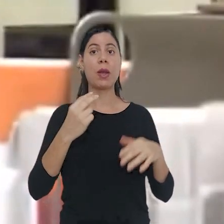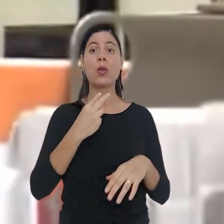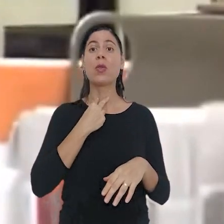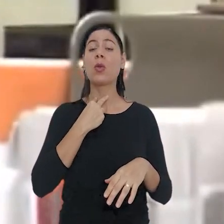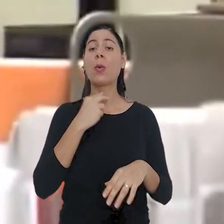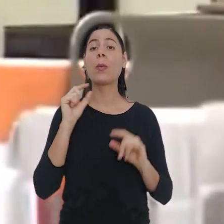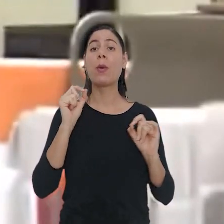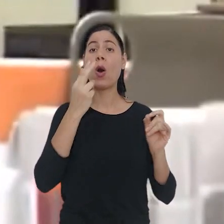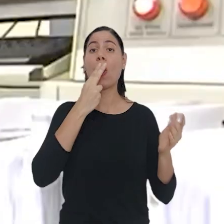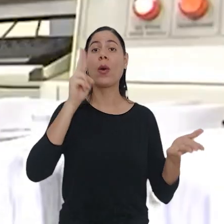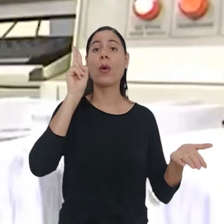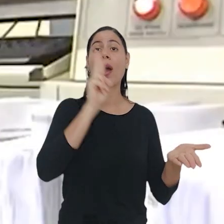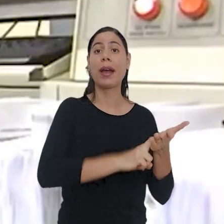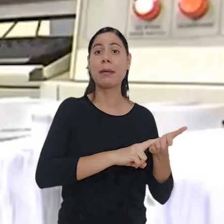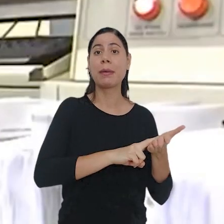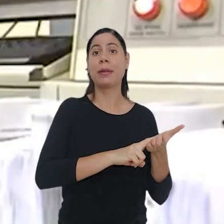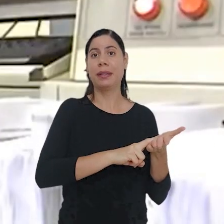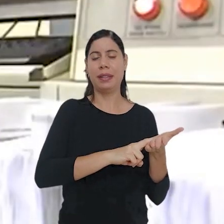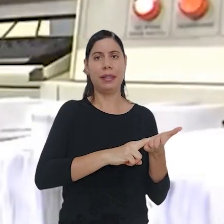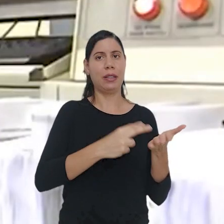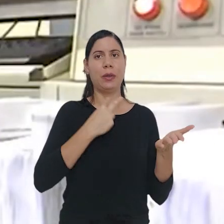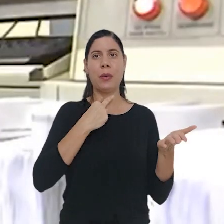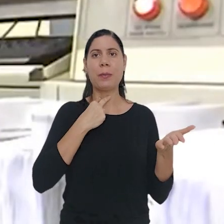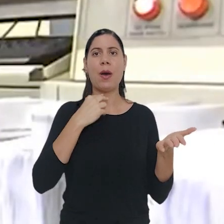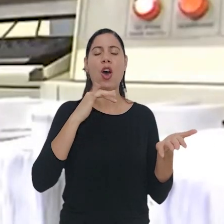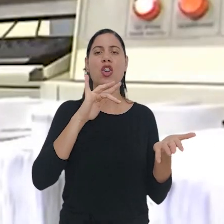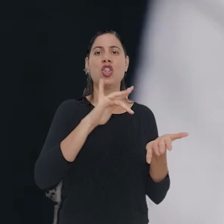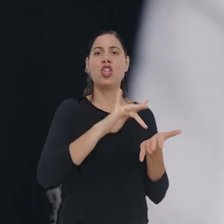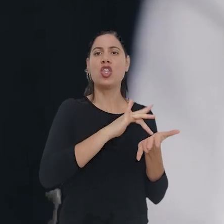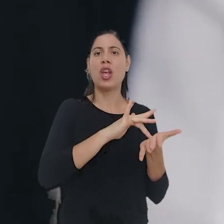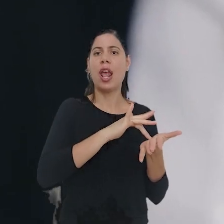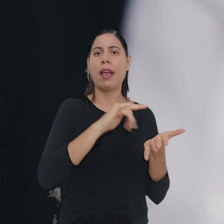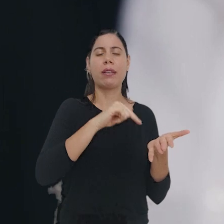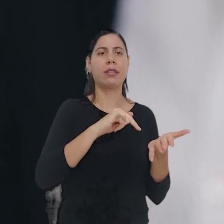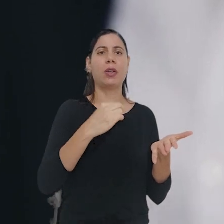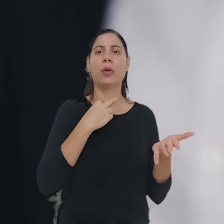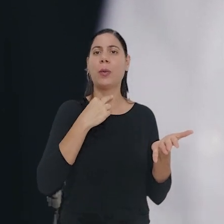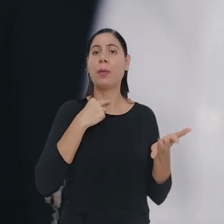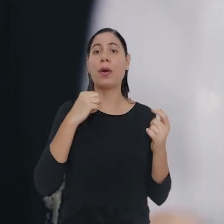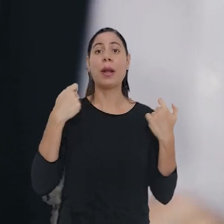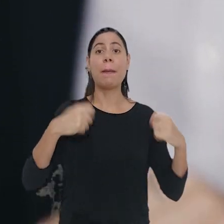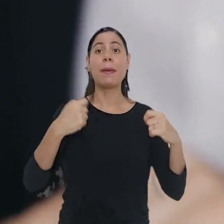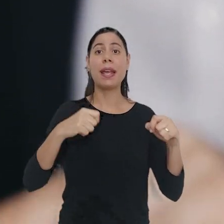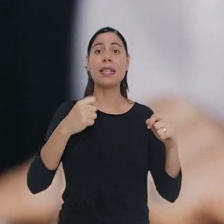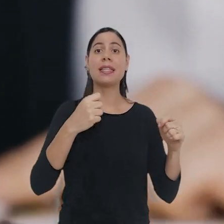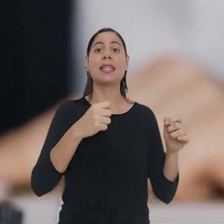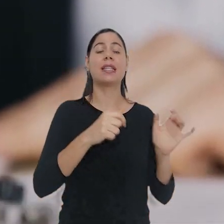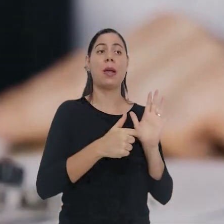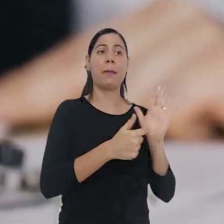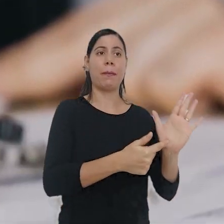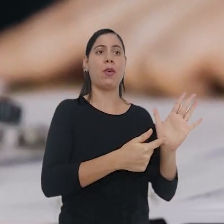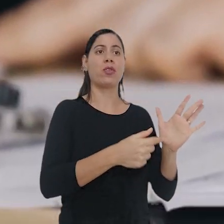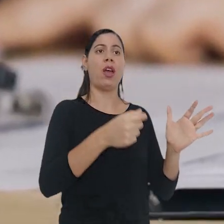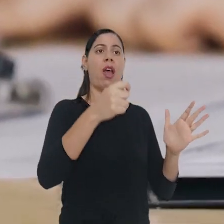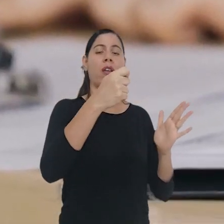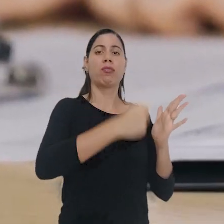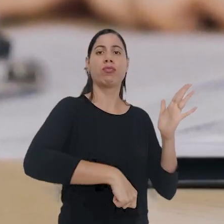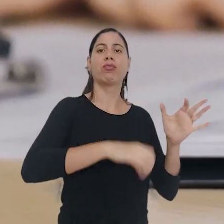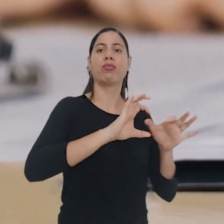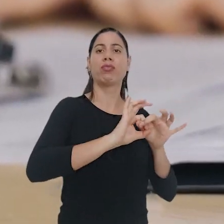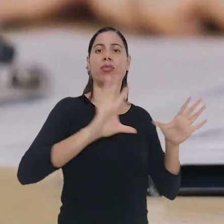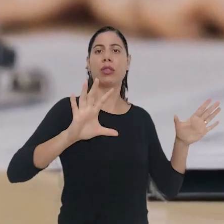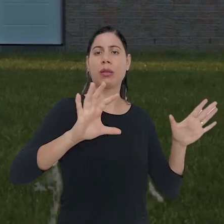aberta é correspondência, como carta, telegrama. Para que ela seja aberta, é preciso expedir uma